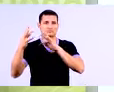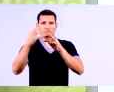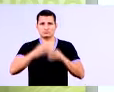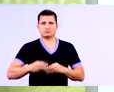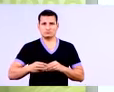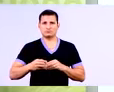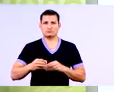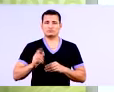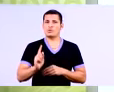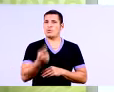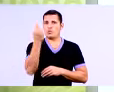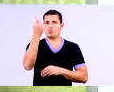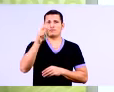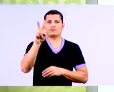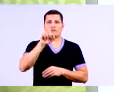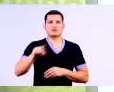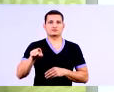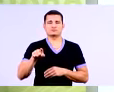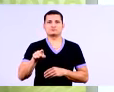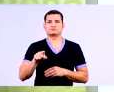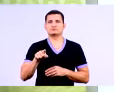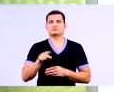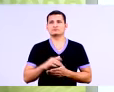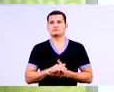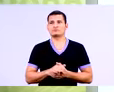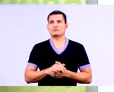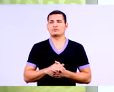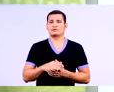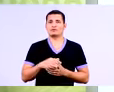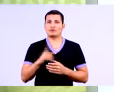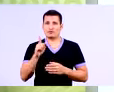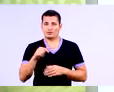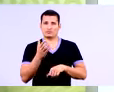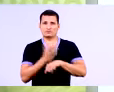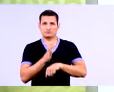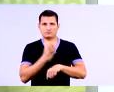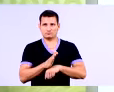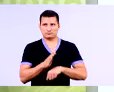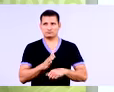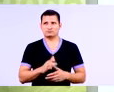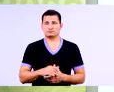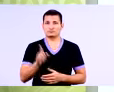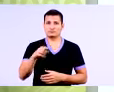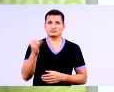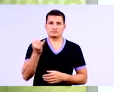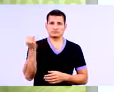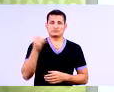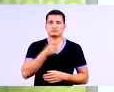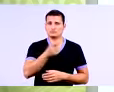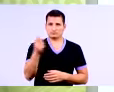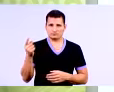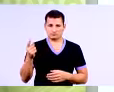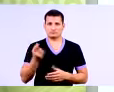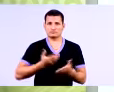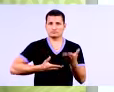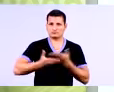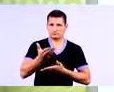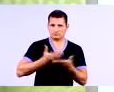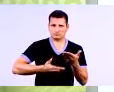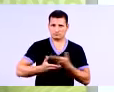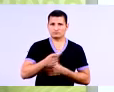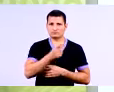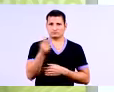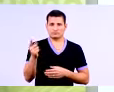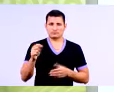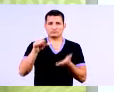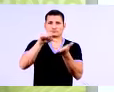eles de uma única vez. Então, essa foi a nossa atividade. É importante que vocês interajam conosco, vocês